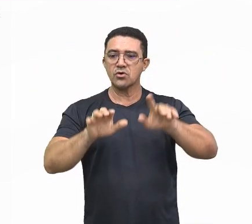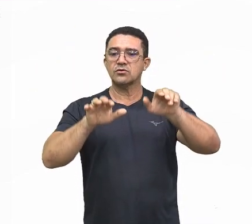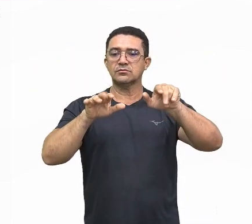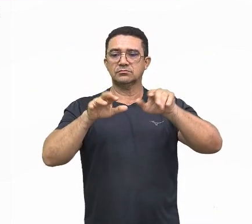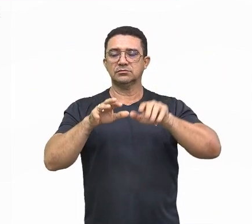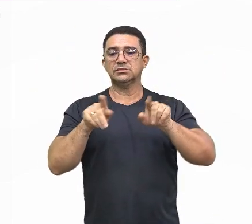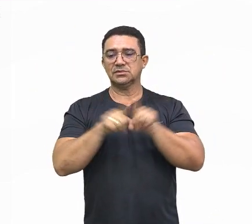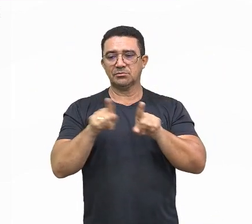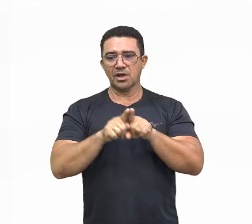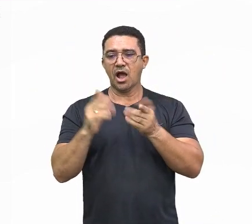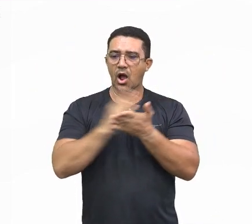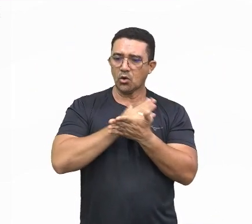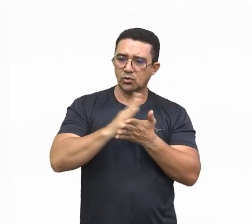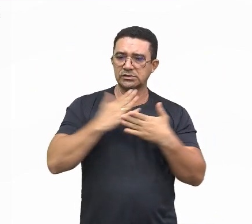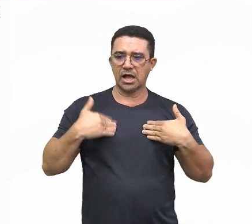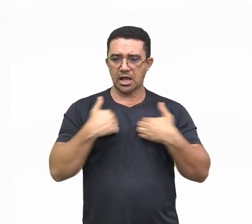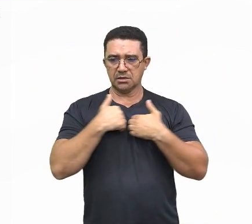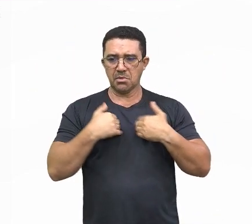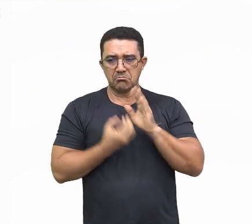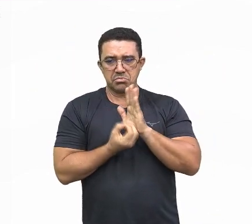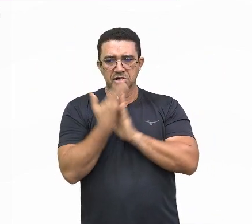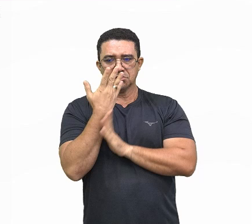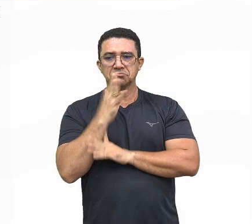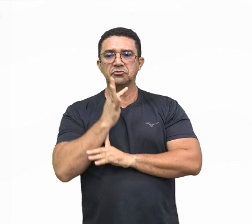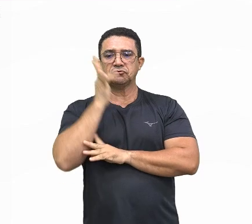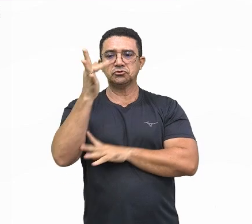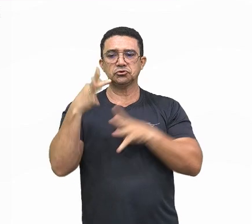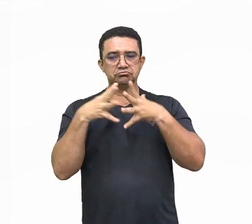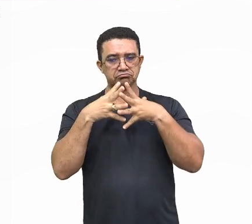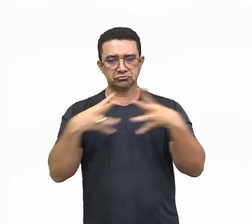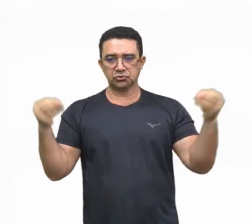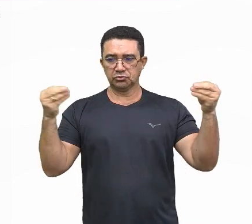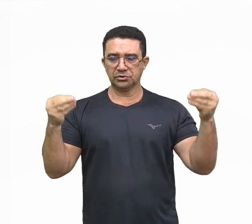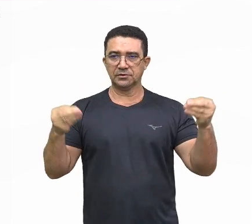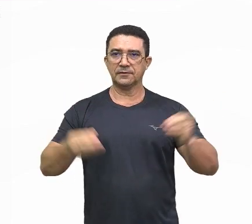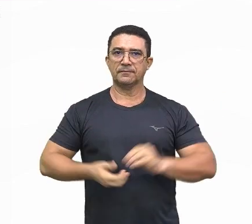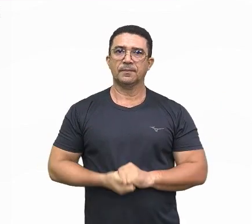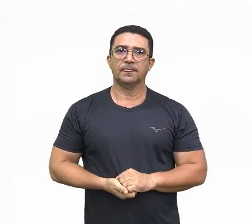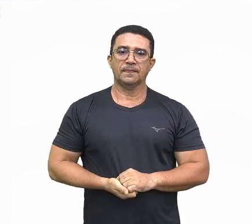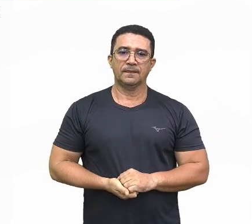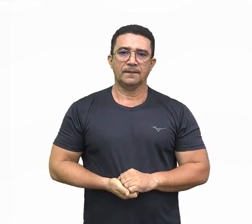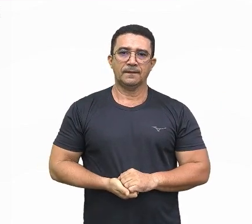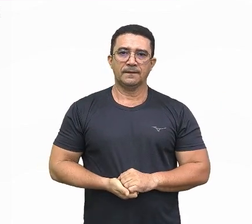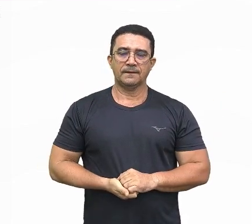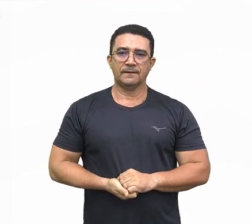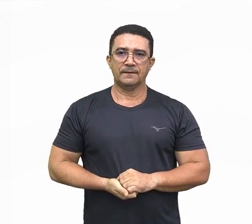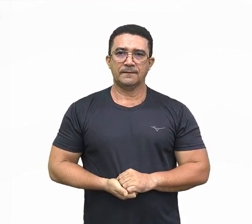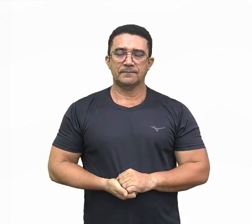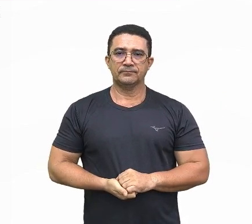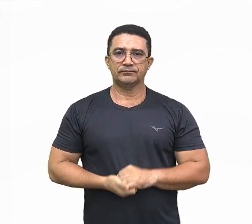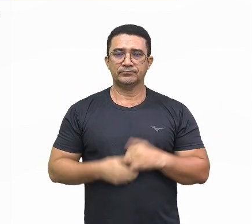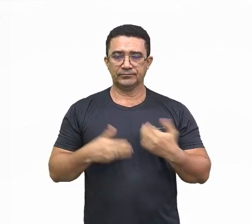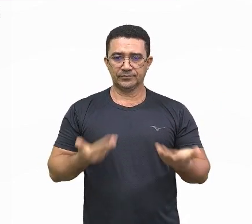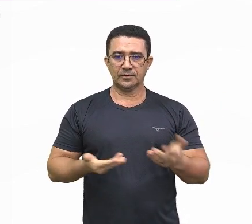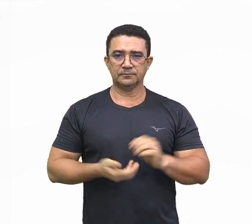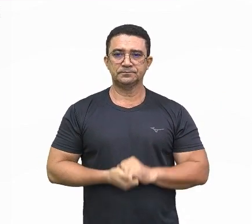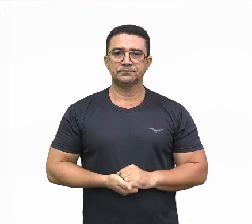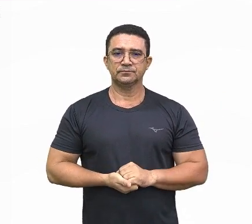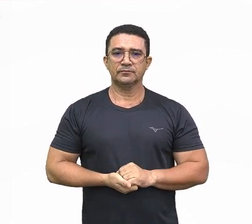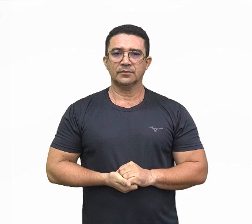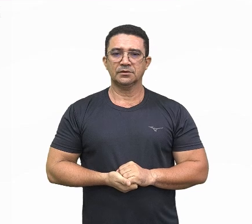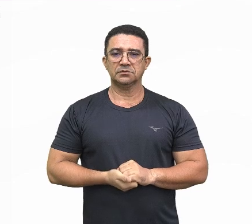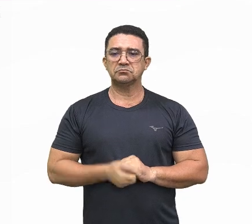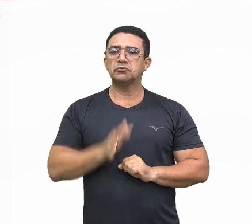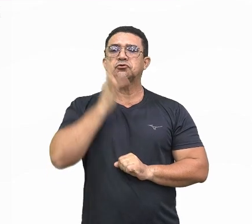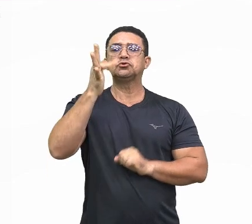animais e plantas, tá certo? Espécies de animais e plantas. Então, veja só, essa parte da